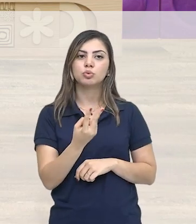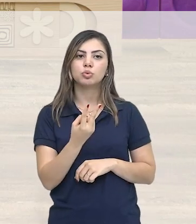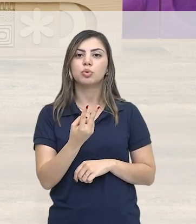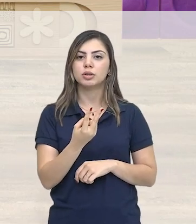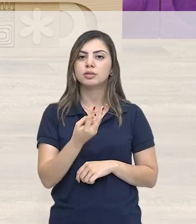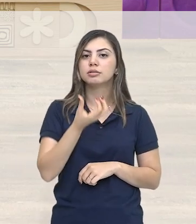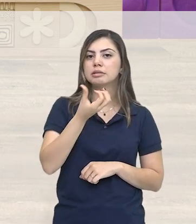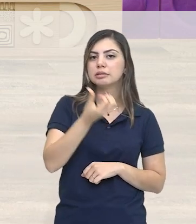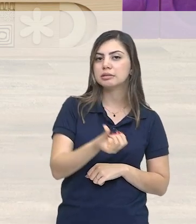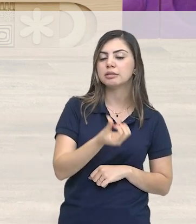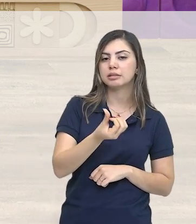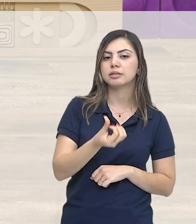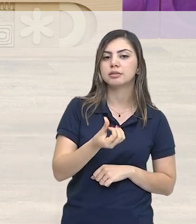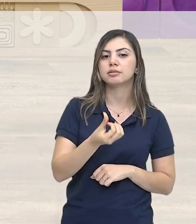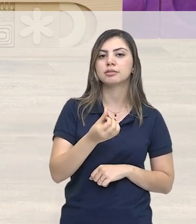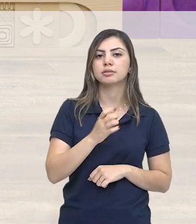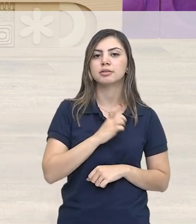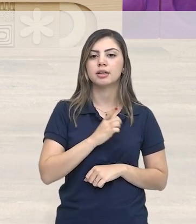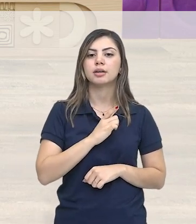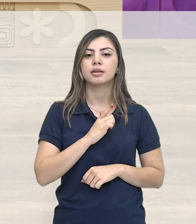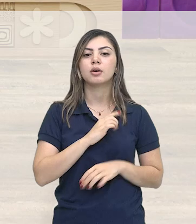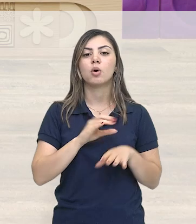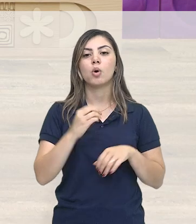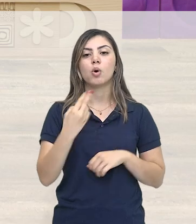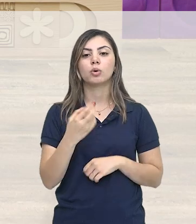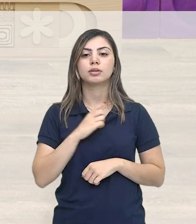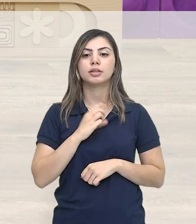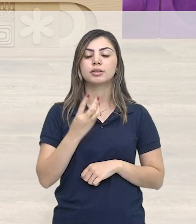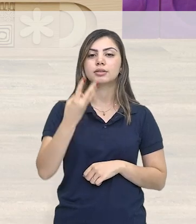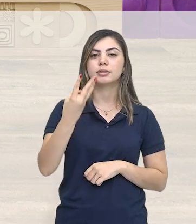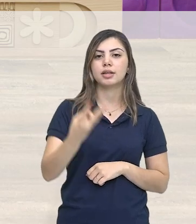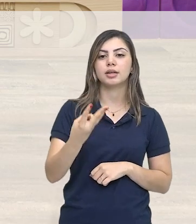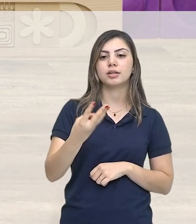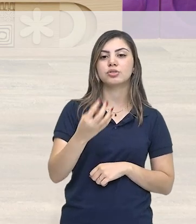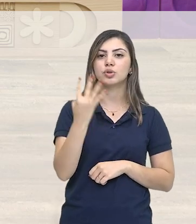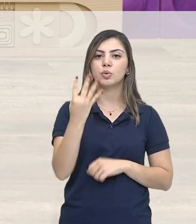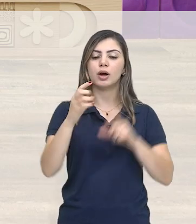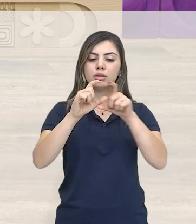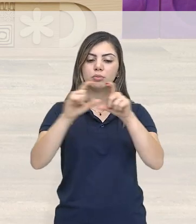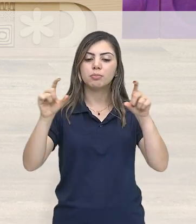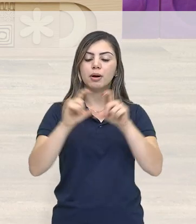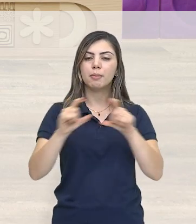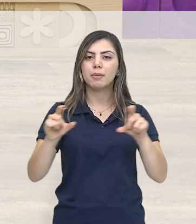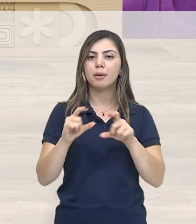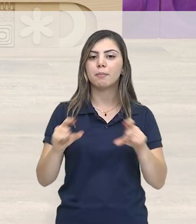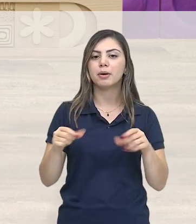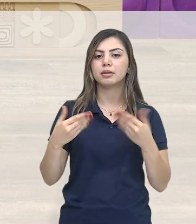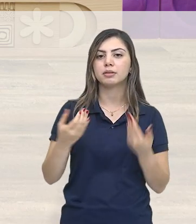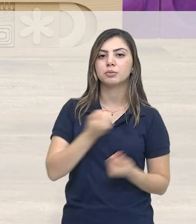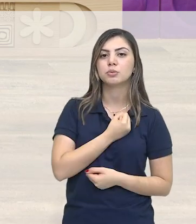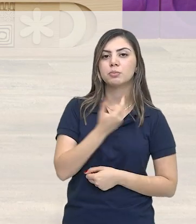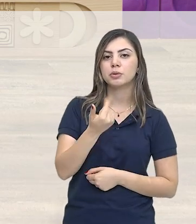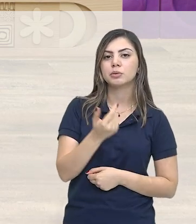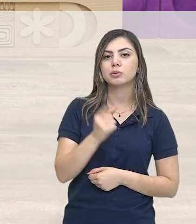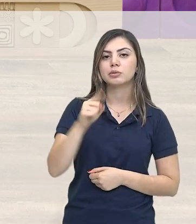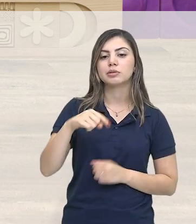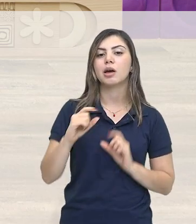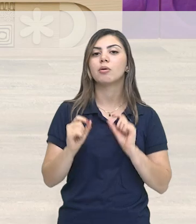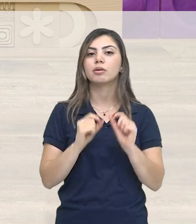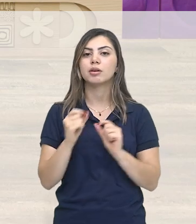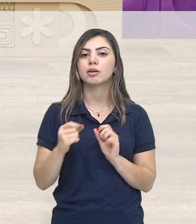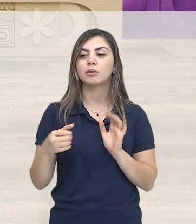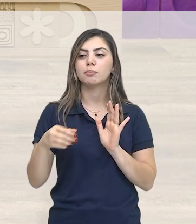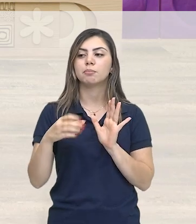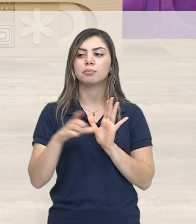ser 3 vezes de 4. Então isso significa que o número 12, ele é um número composto. Por